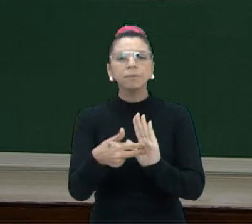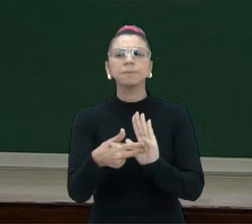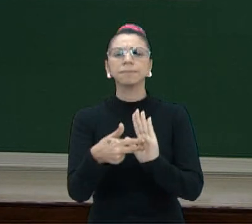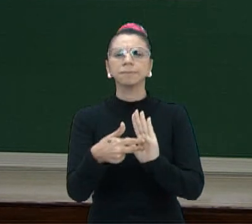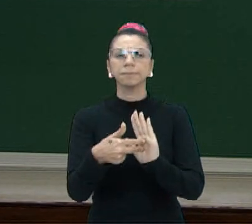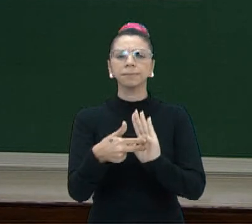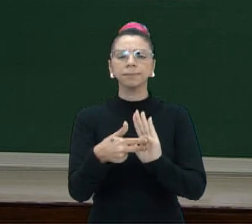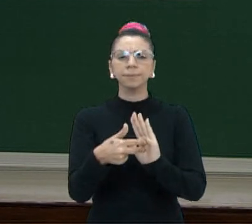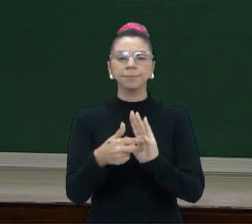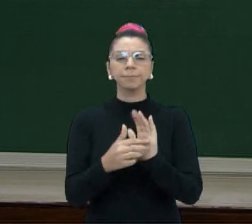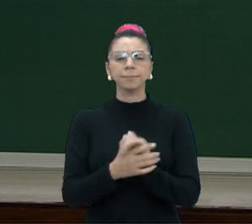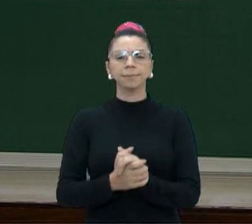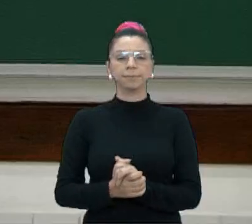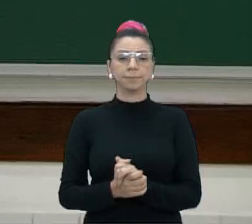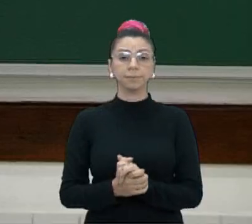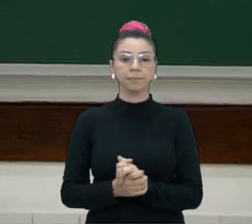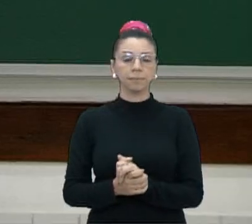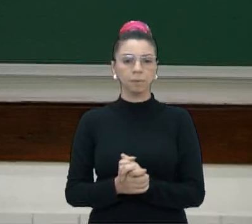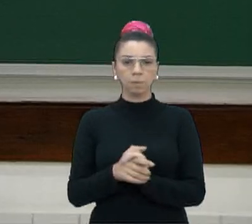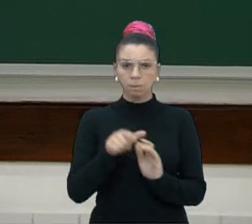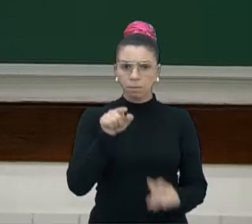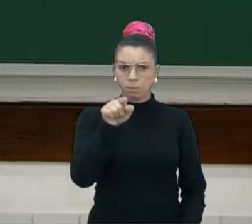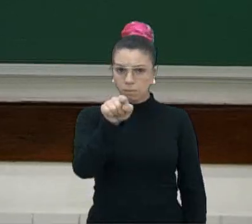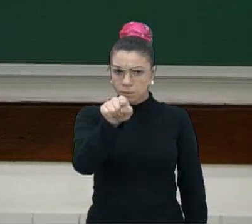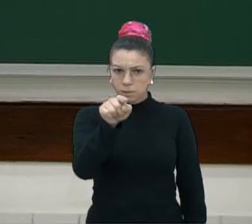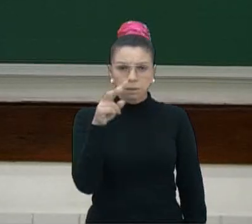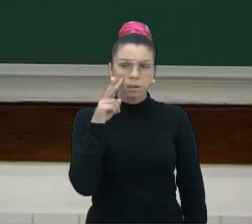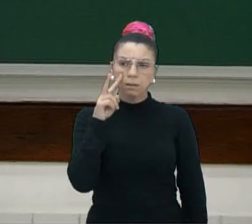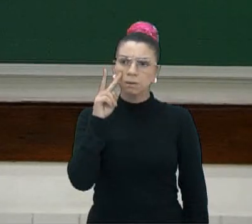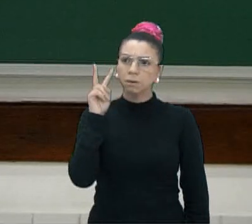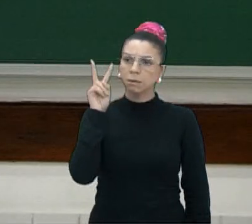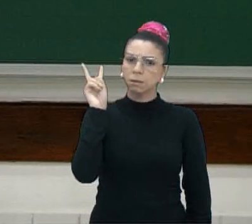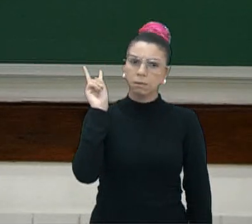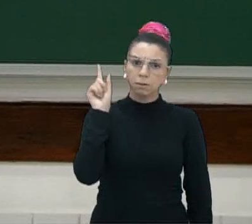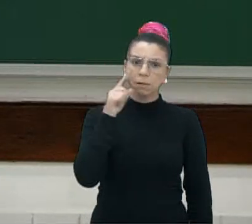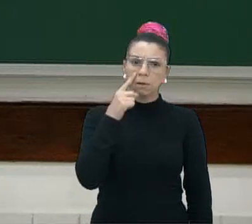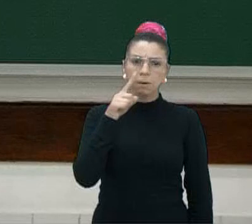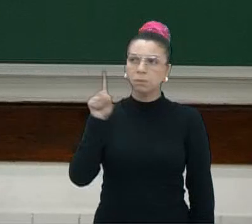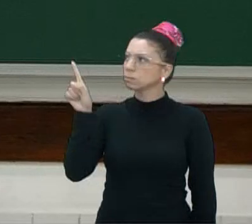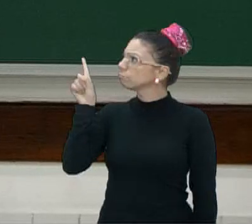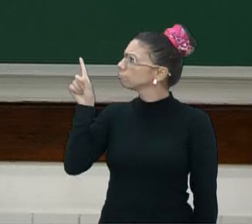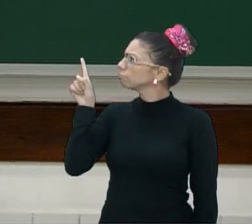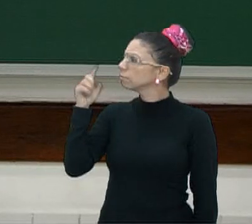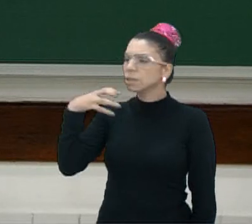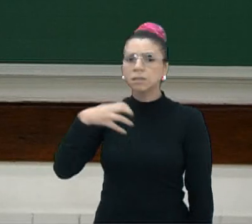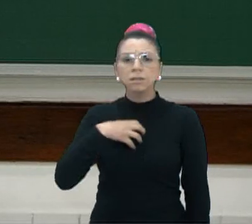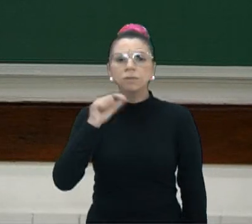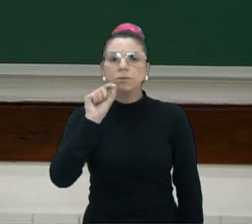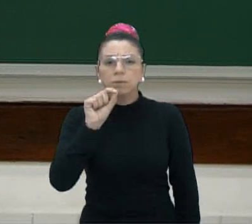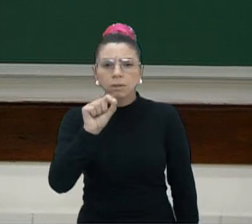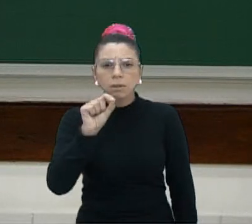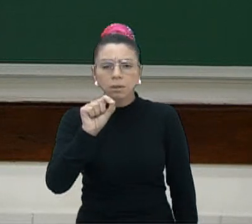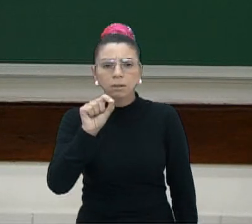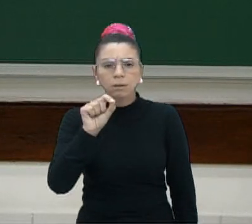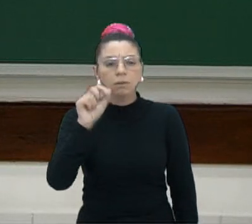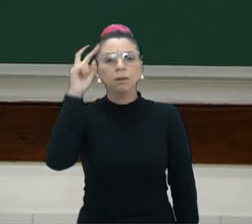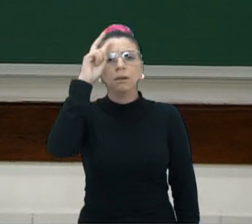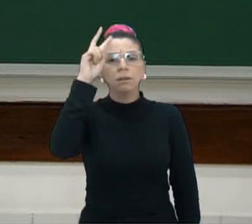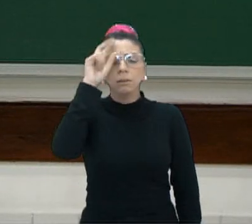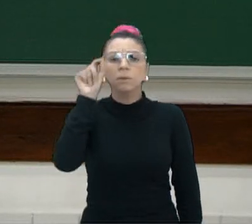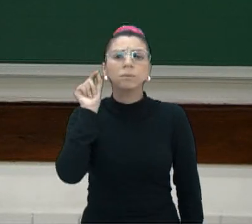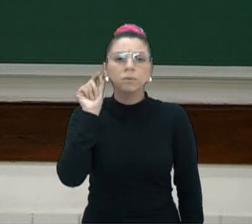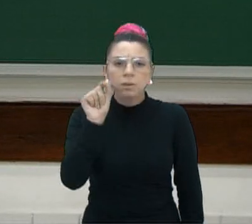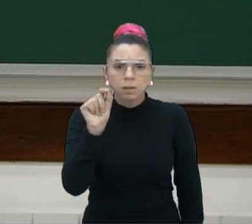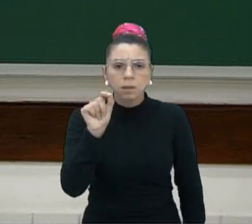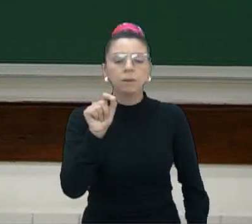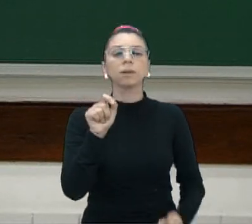trazendo? O que você sente quando você olha para essa imagem? Do que você lembra? E a mesma coisa,